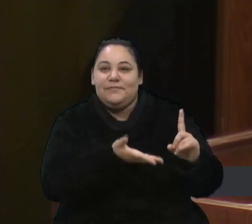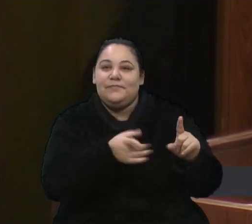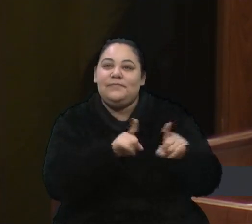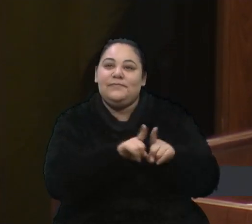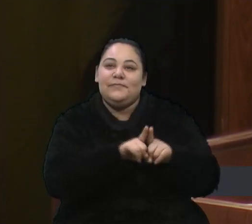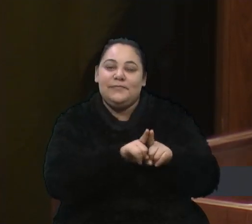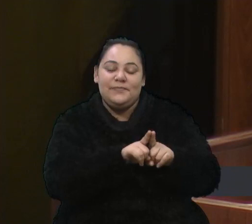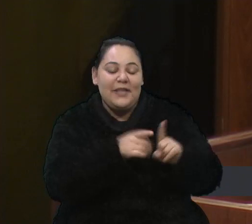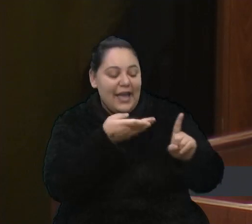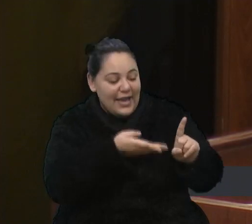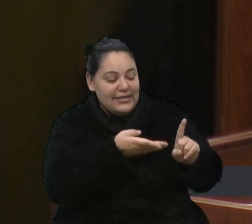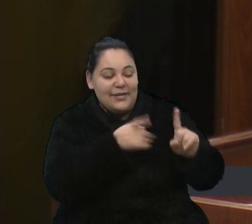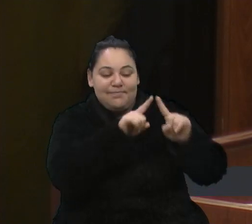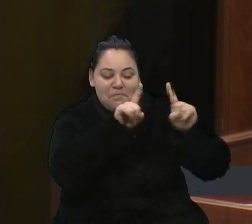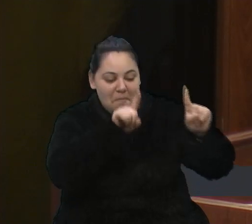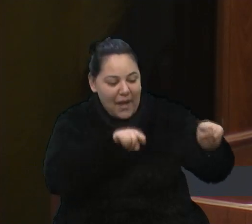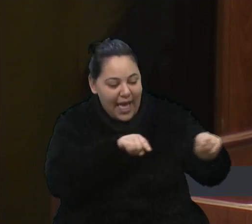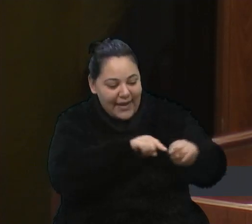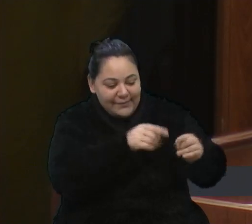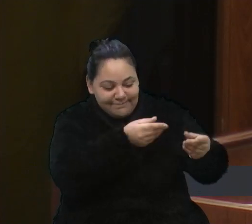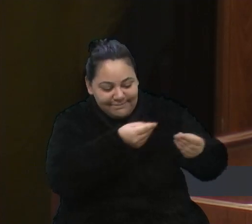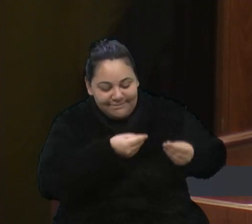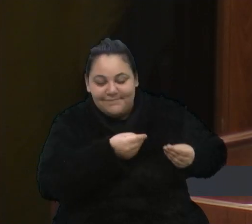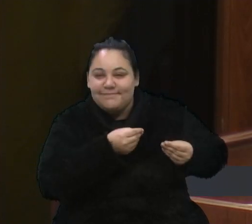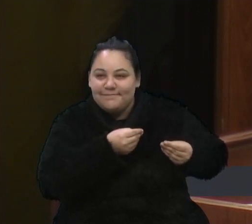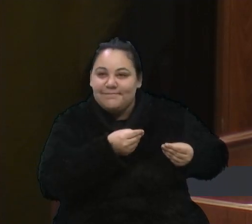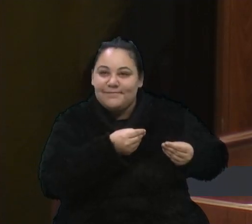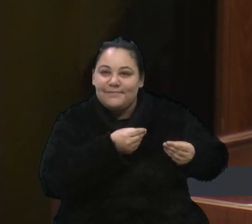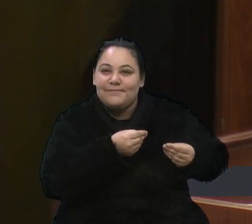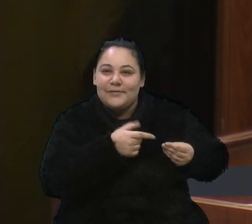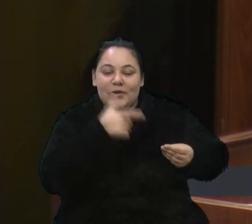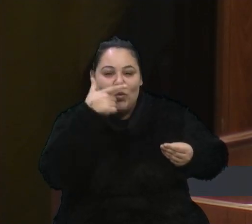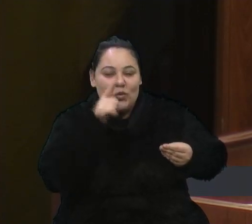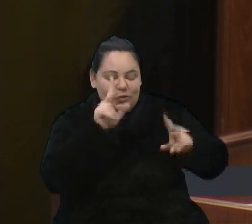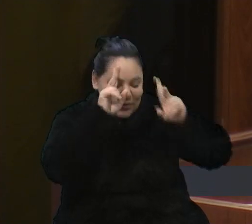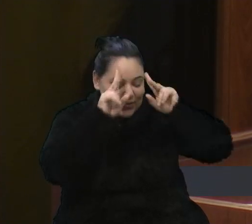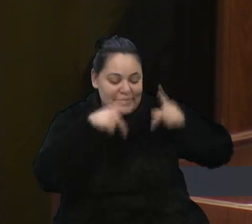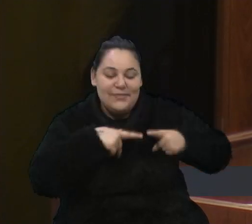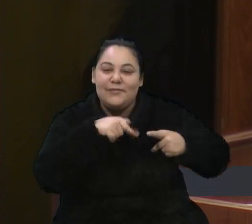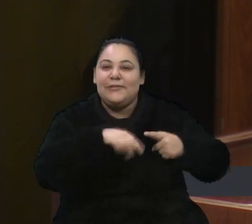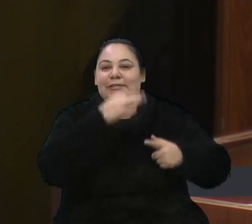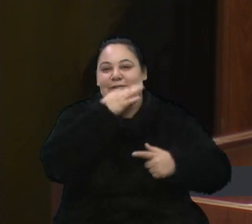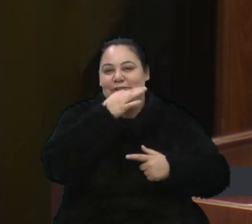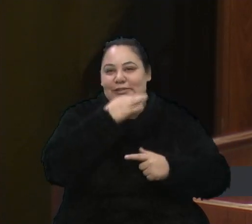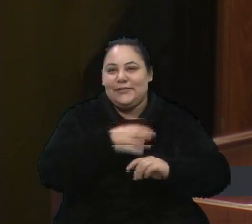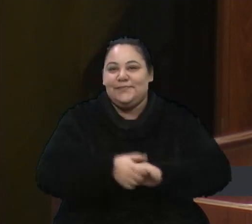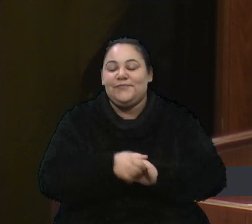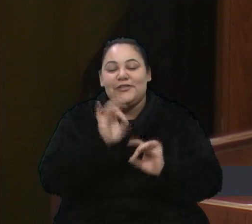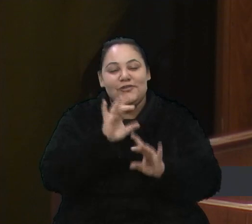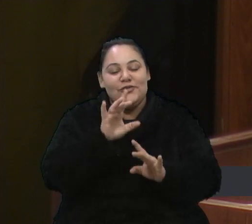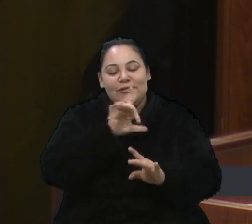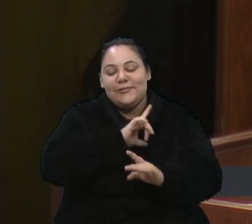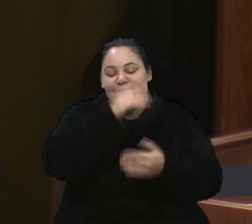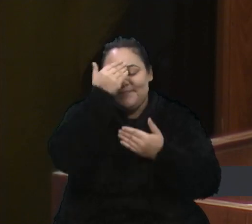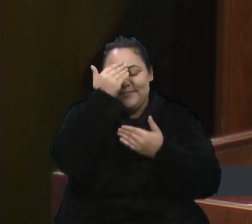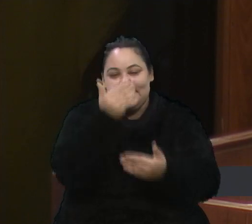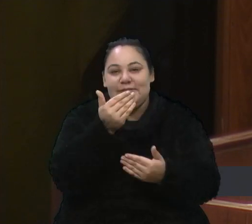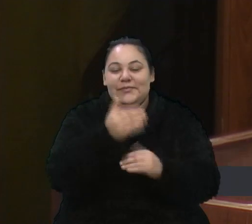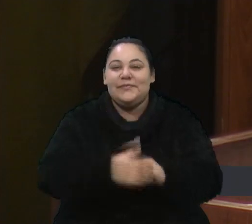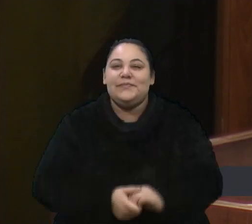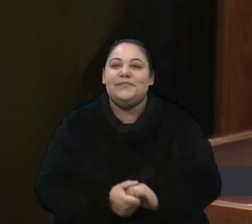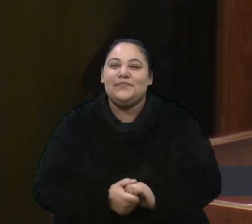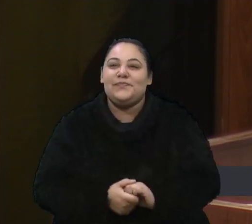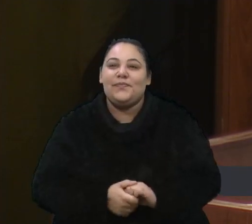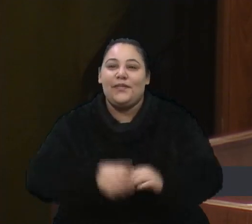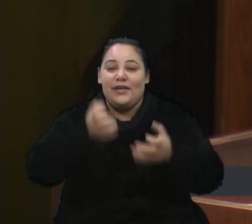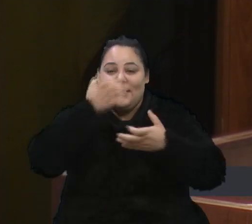essa placa é uma conquista que a gente está sendo reconhecido na cidade, tá? Eu só tenho gratidão, né? Quero agradecer a todos os